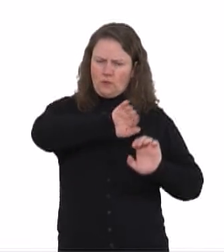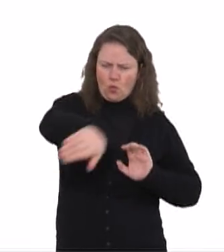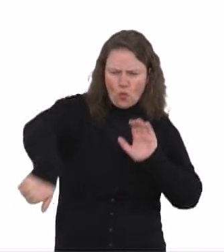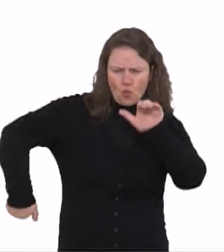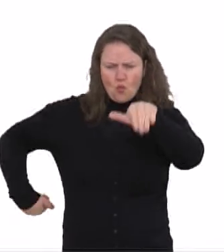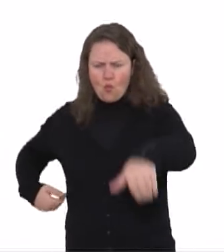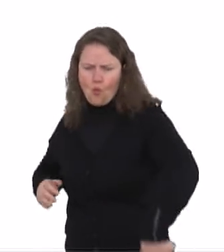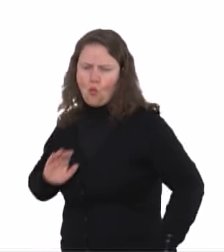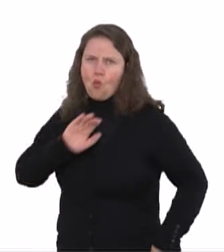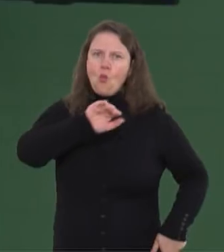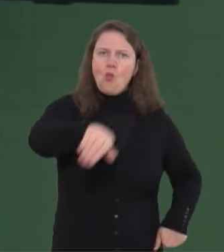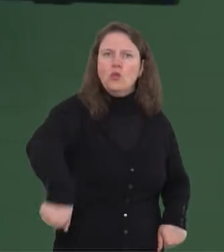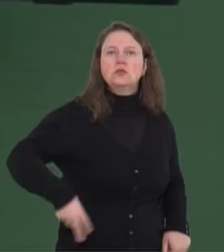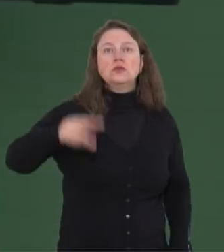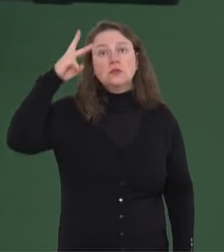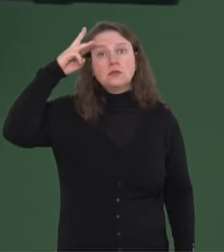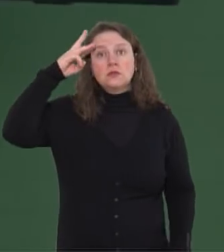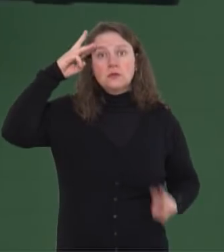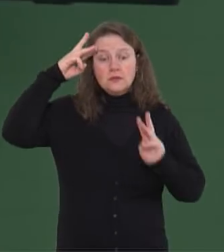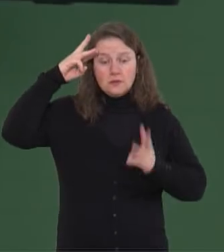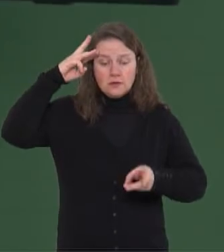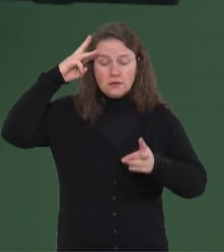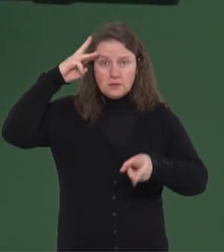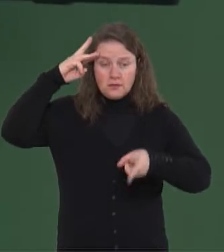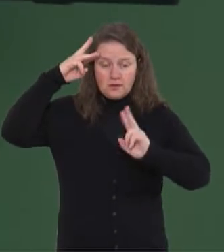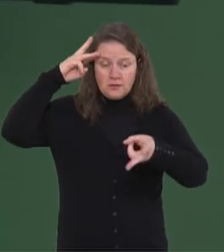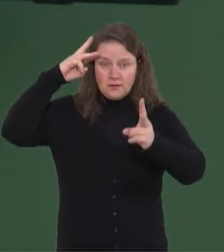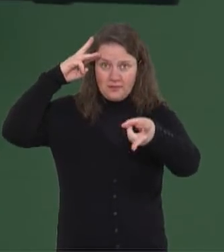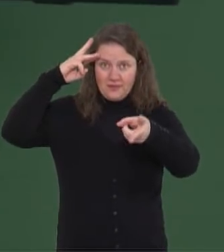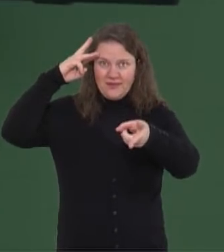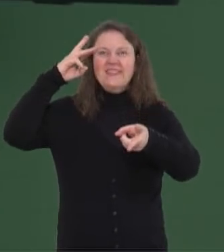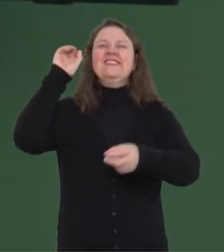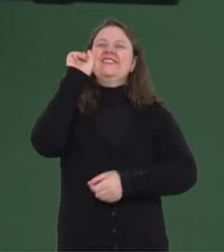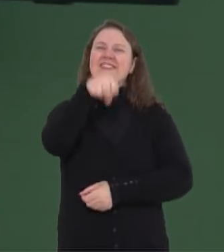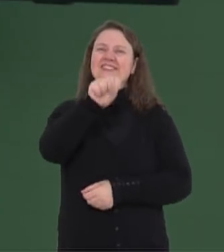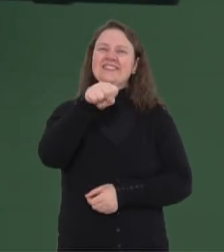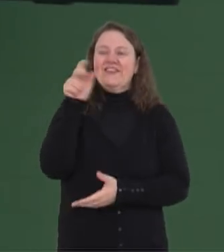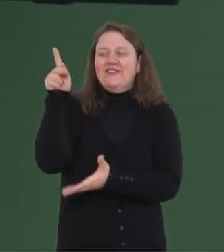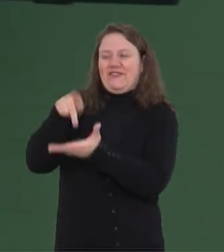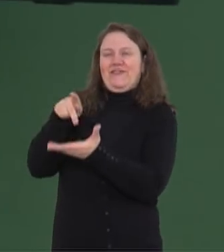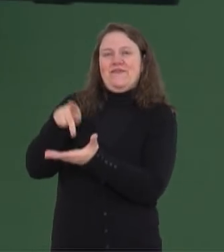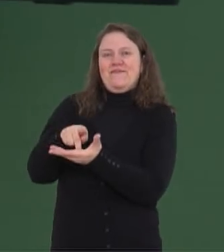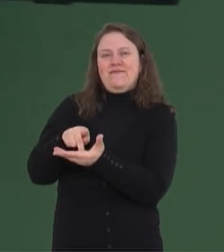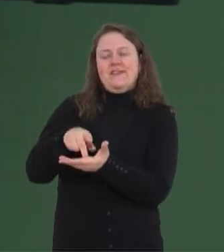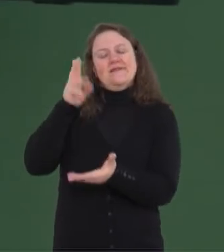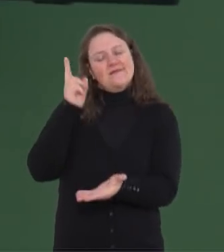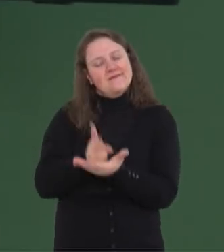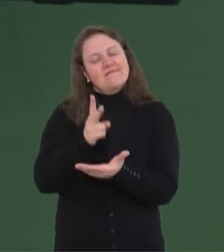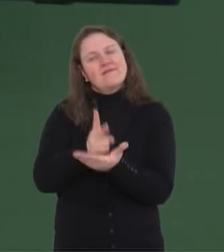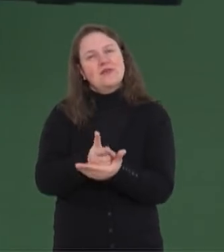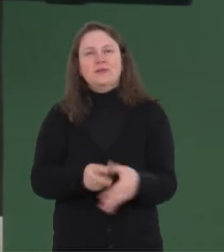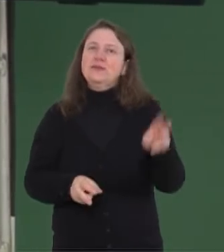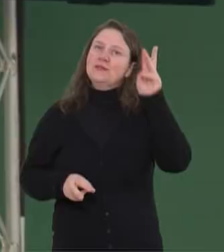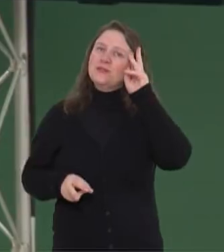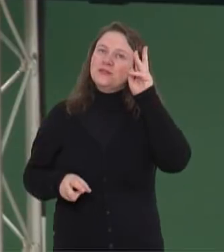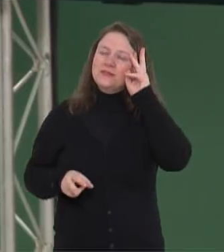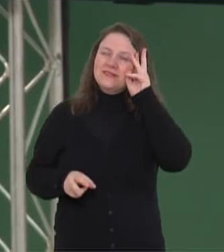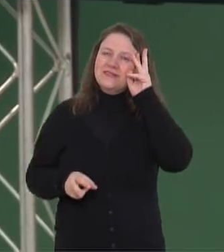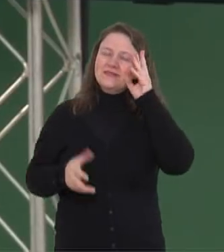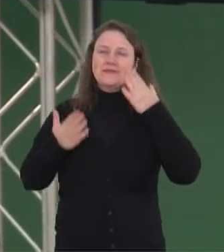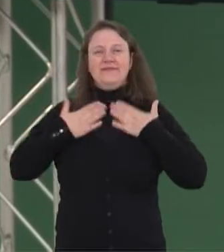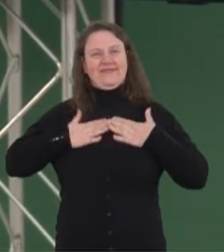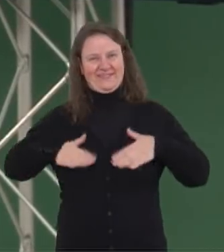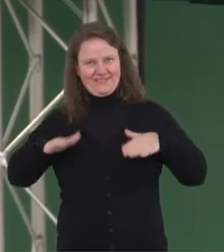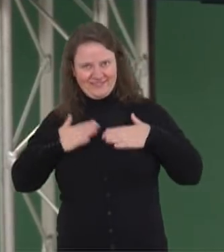às terças-feiras? Sim, ele faz isso toda terça-feira. Foi tranquilo para